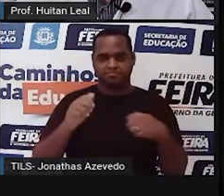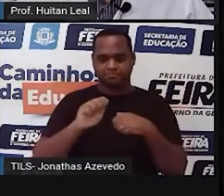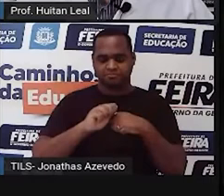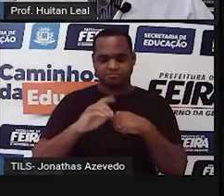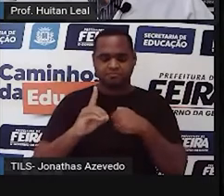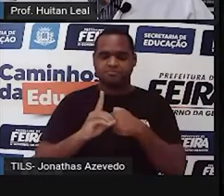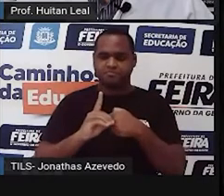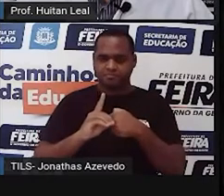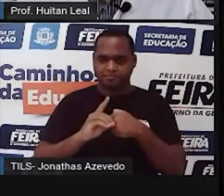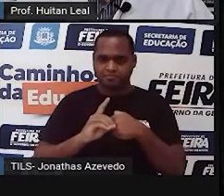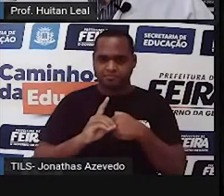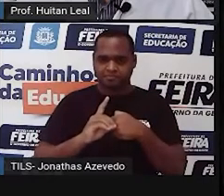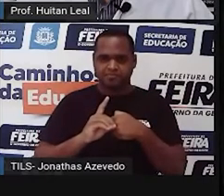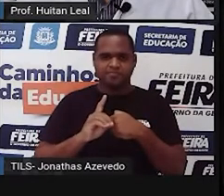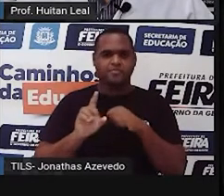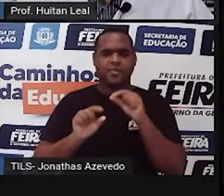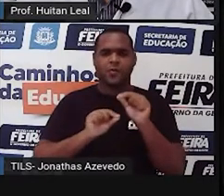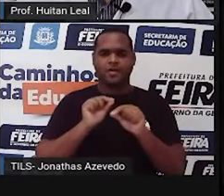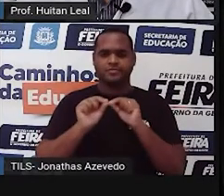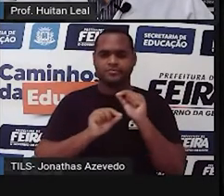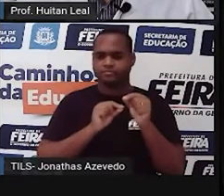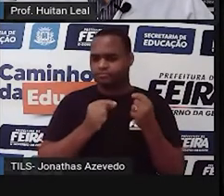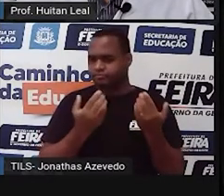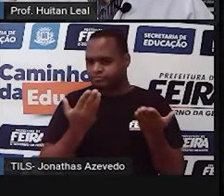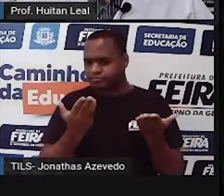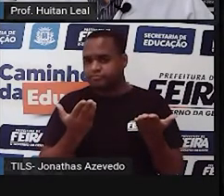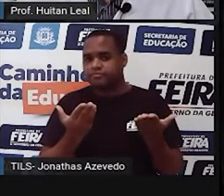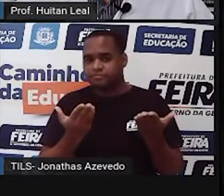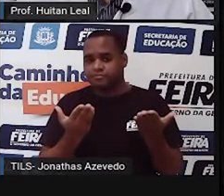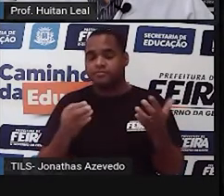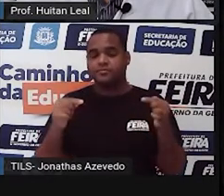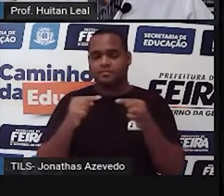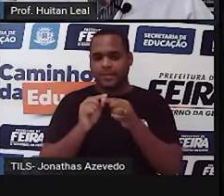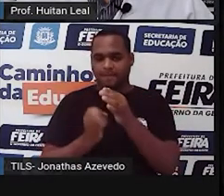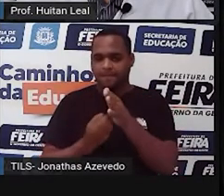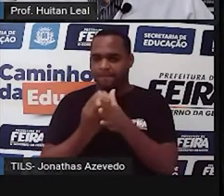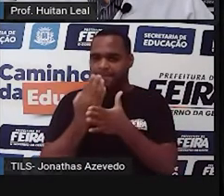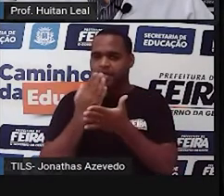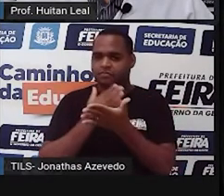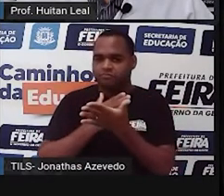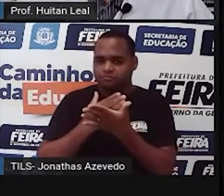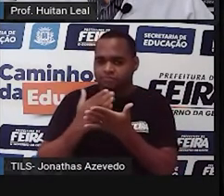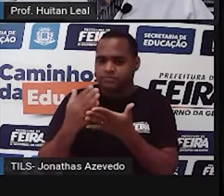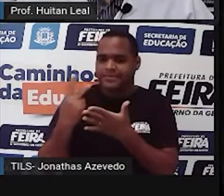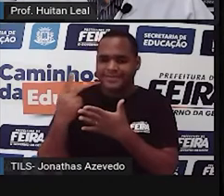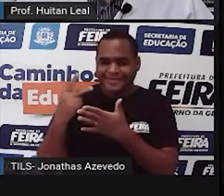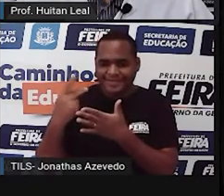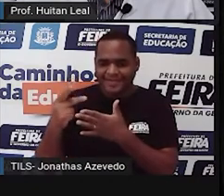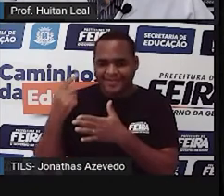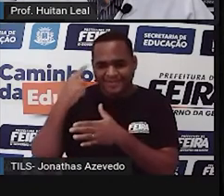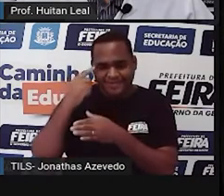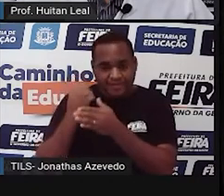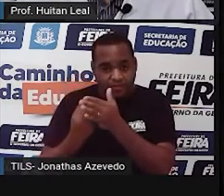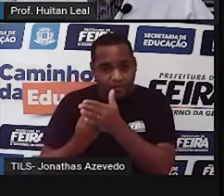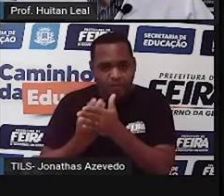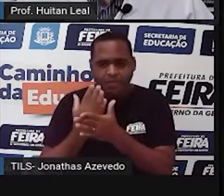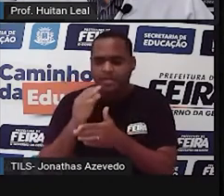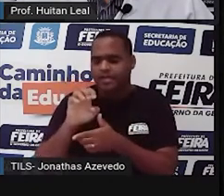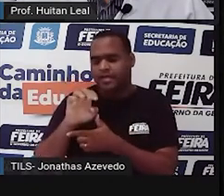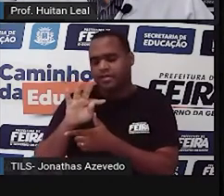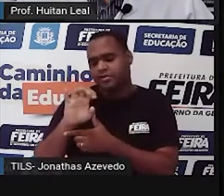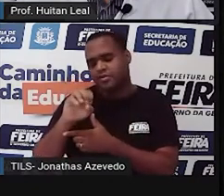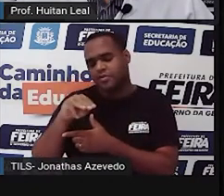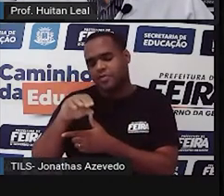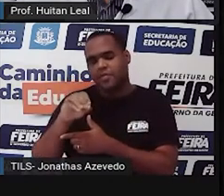advérbio, não é? O que é mesmo advérbio? Na sua origem, né, na sua etimologia, ou seja,